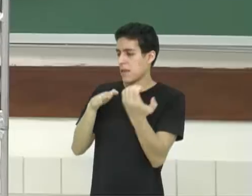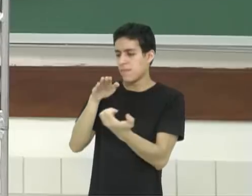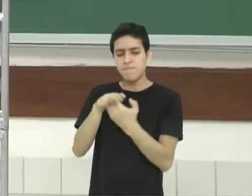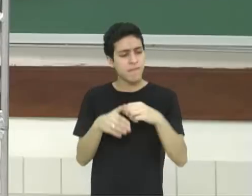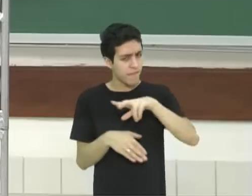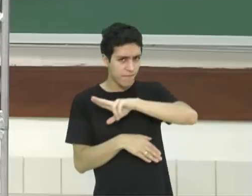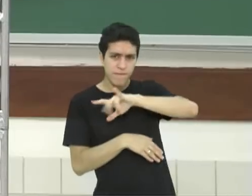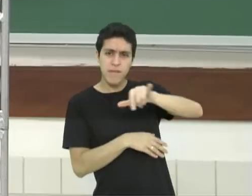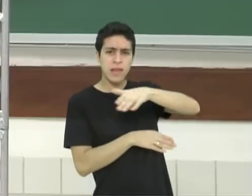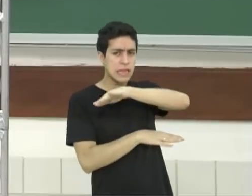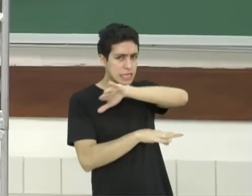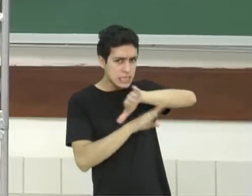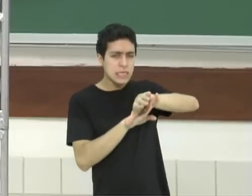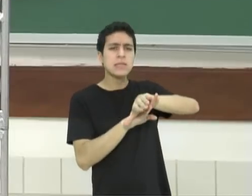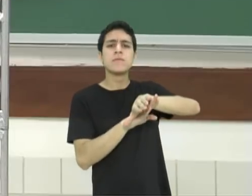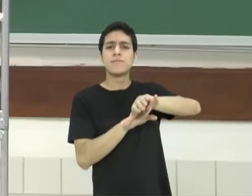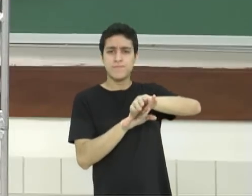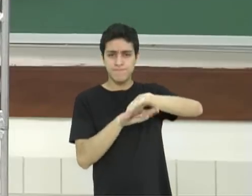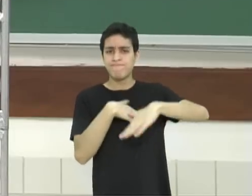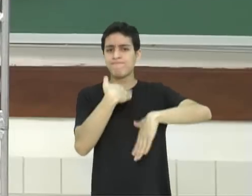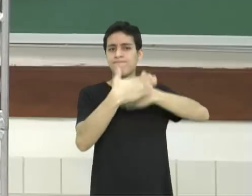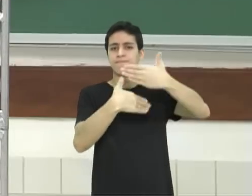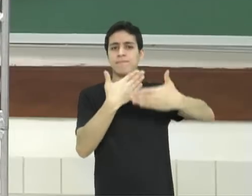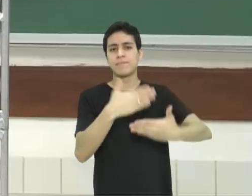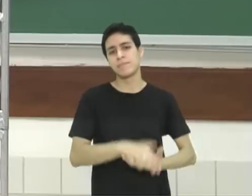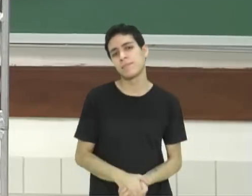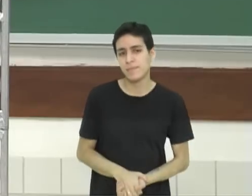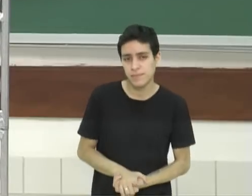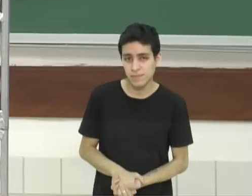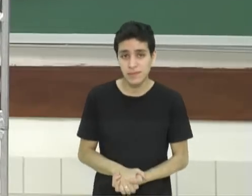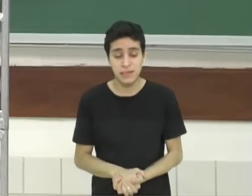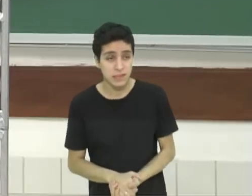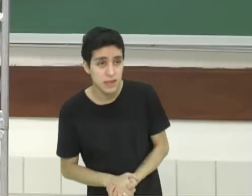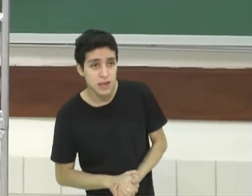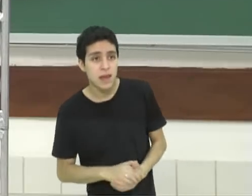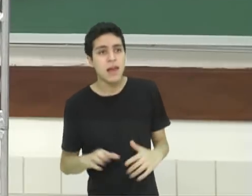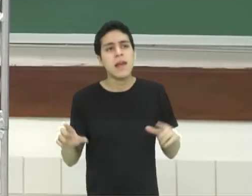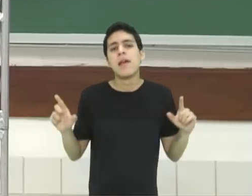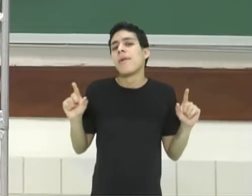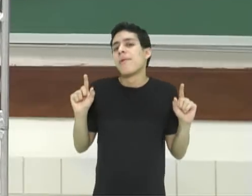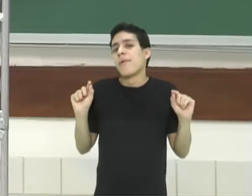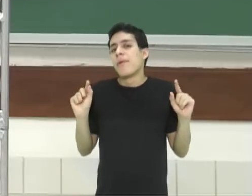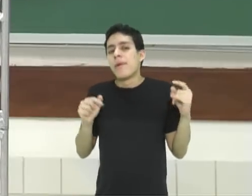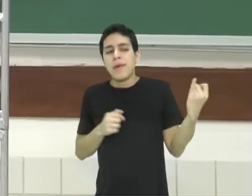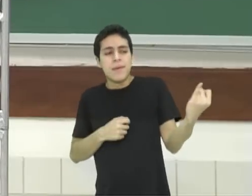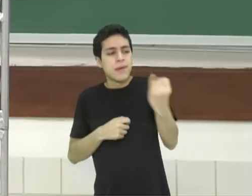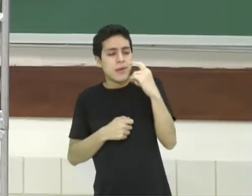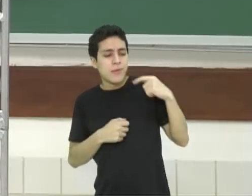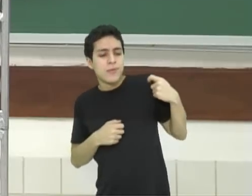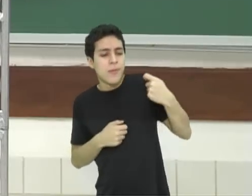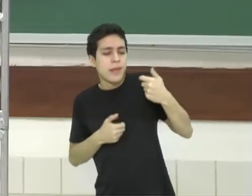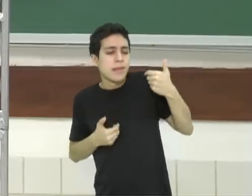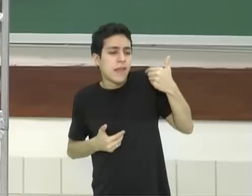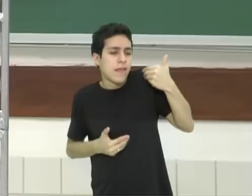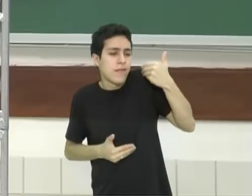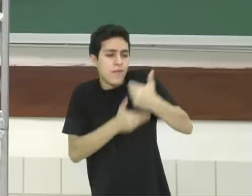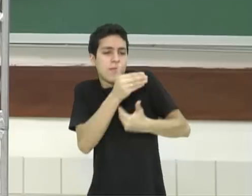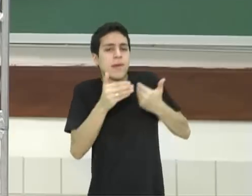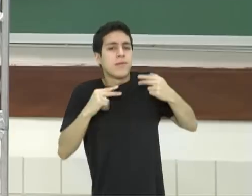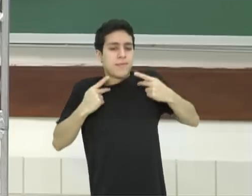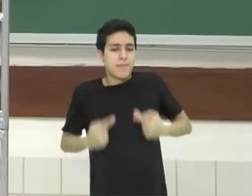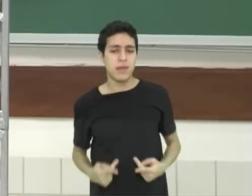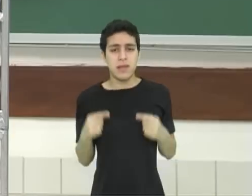todo o auxílio disponível para isso. Outra questão importante do desenvolvimento humano na Europa